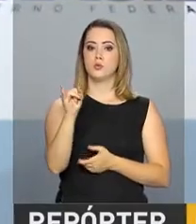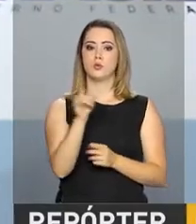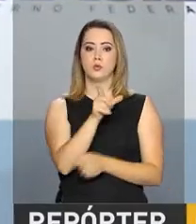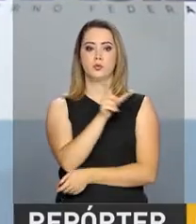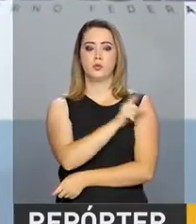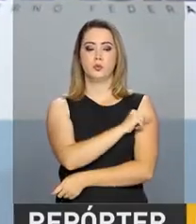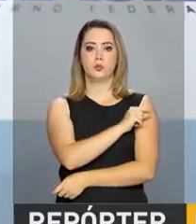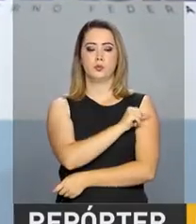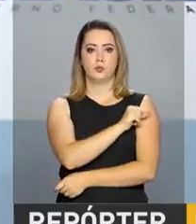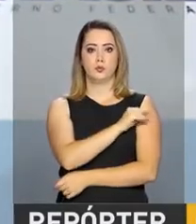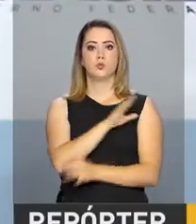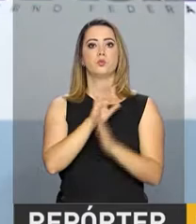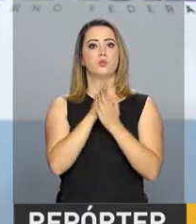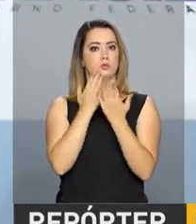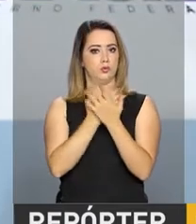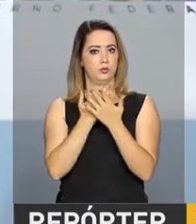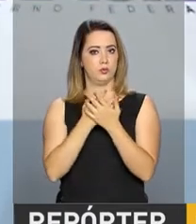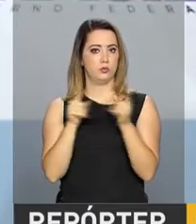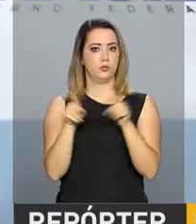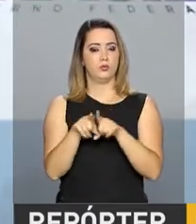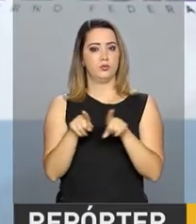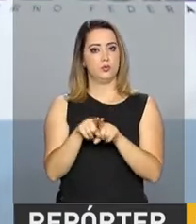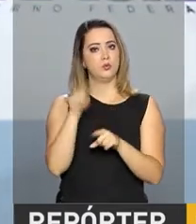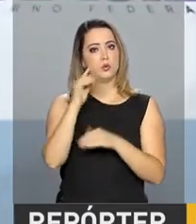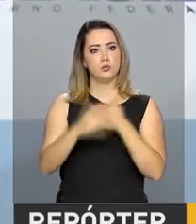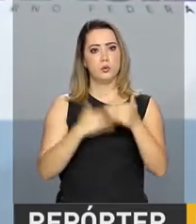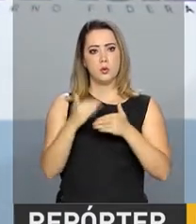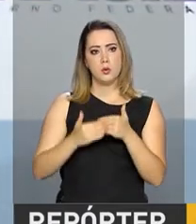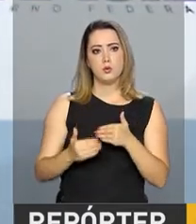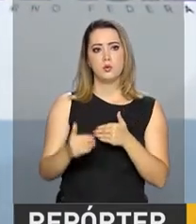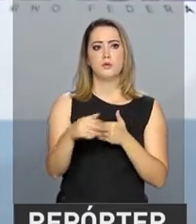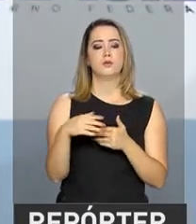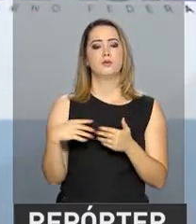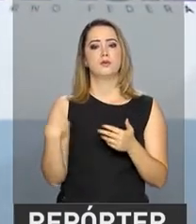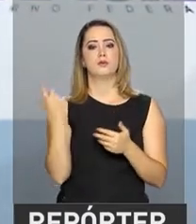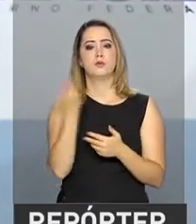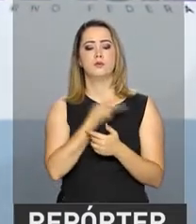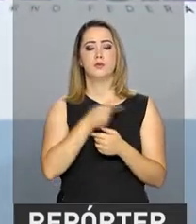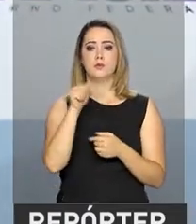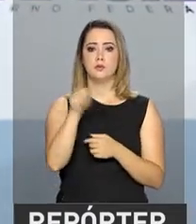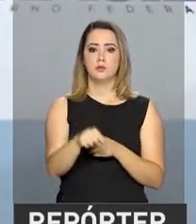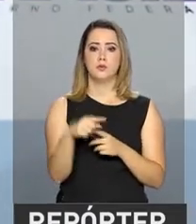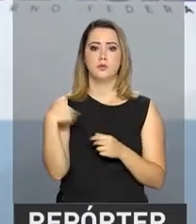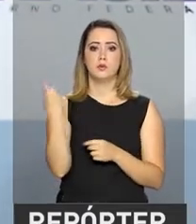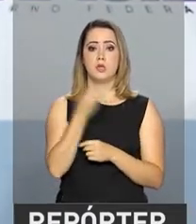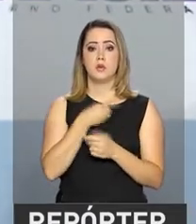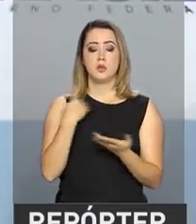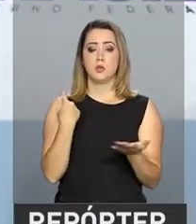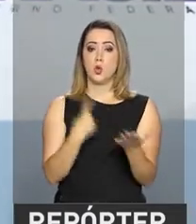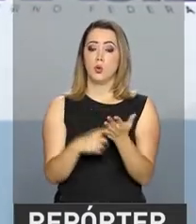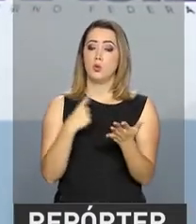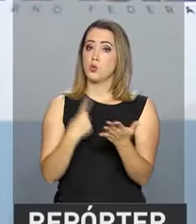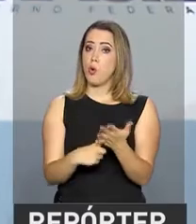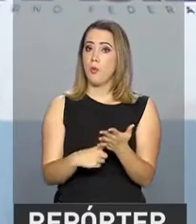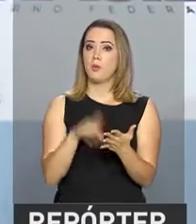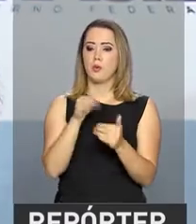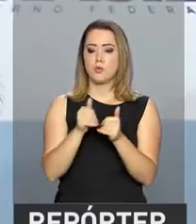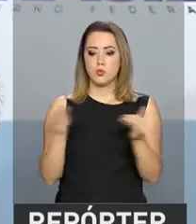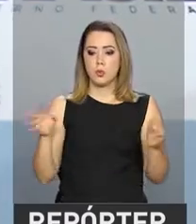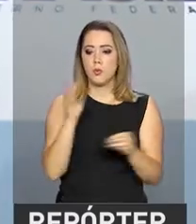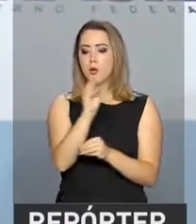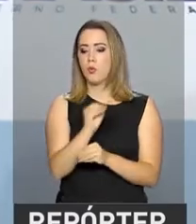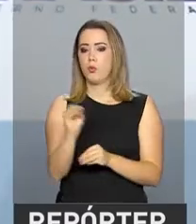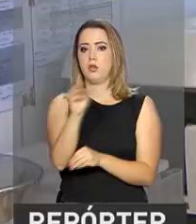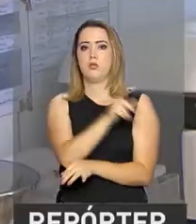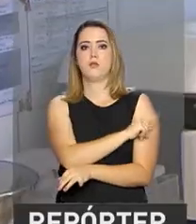também isso vai ser um grande avanço para esse nosso compromisso de ampliar a